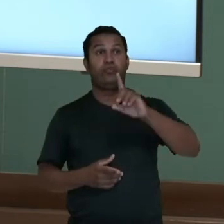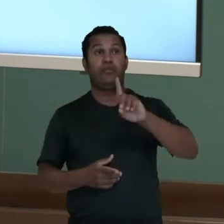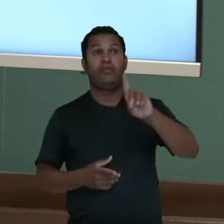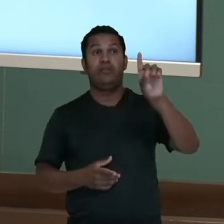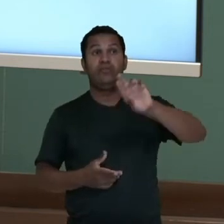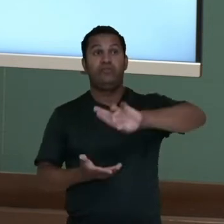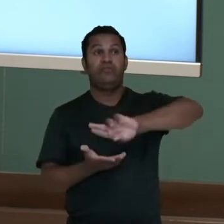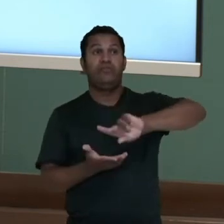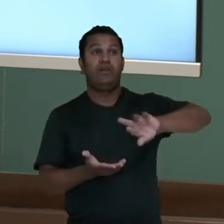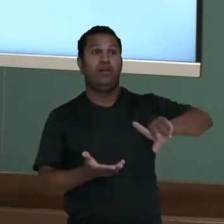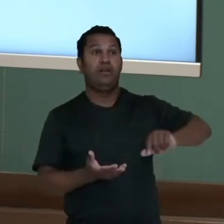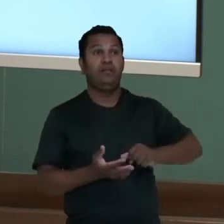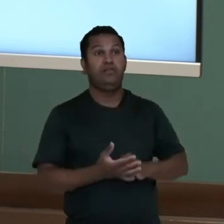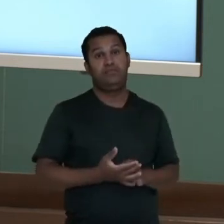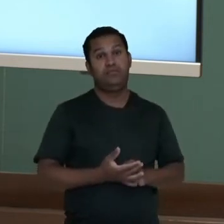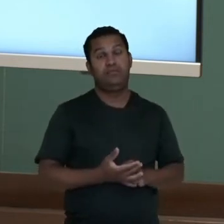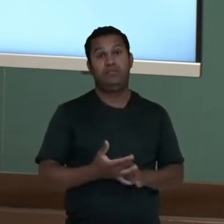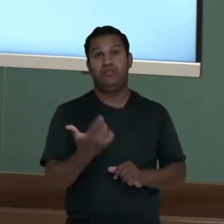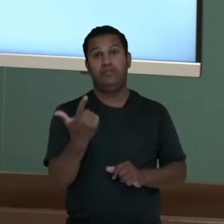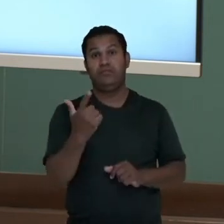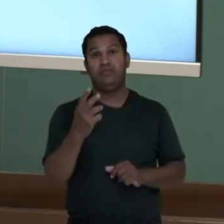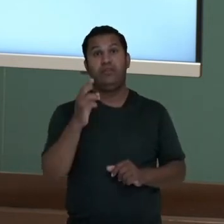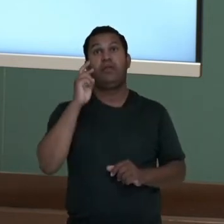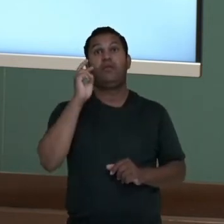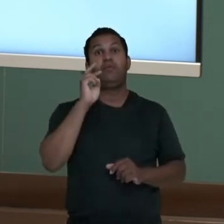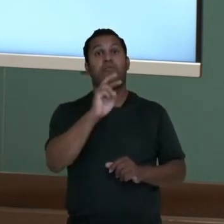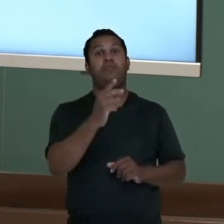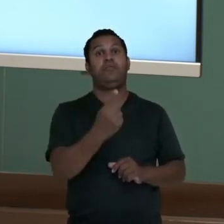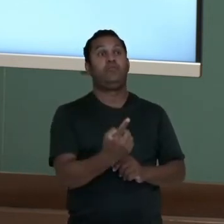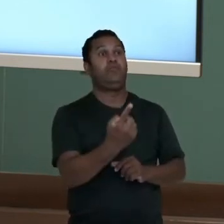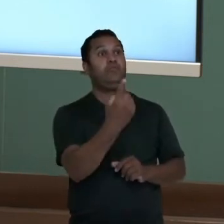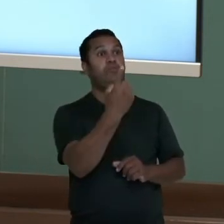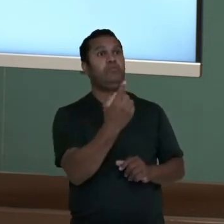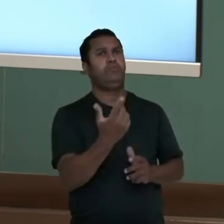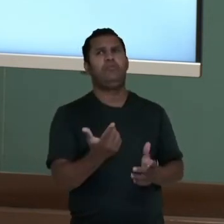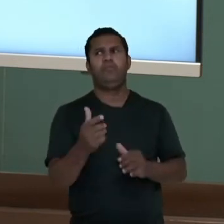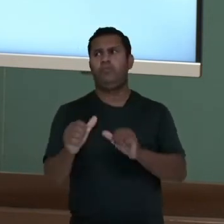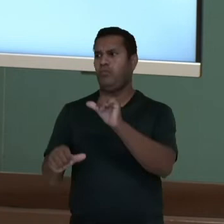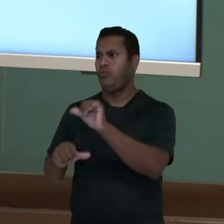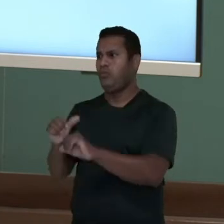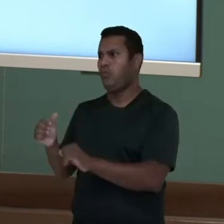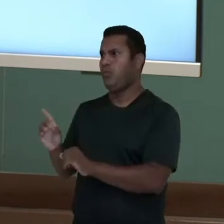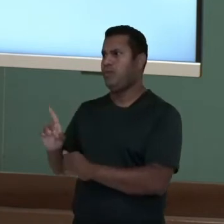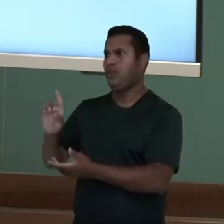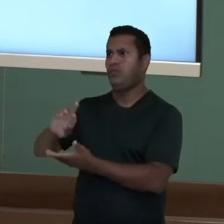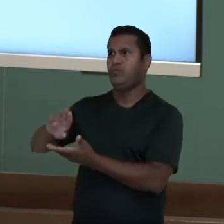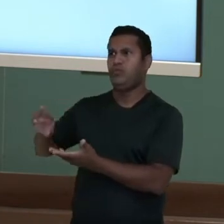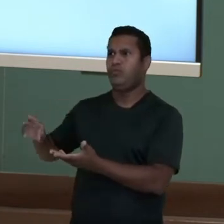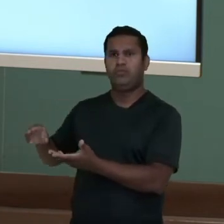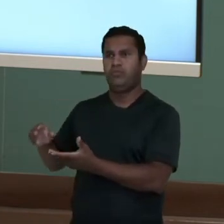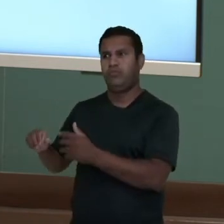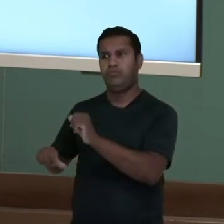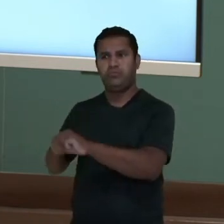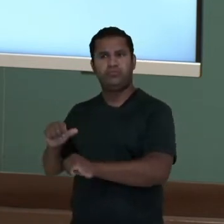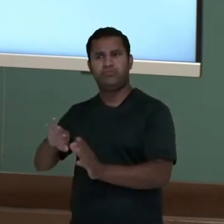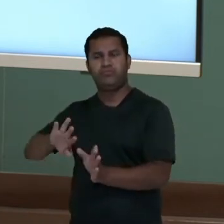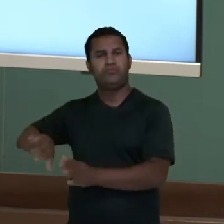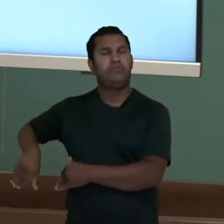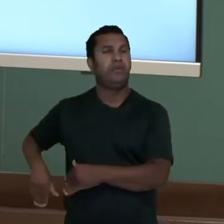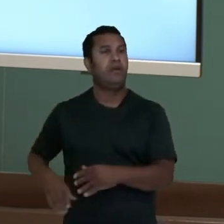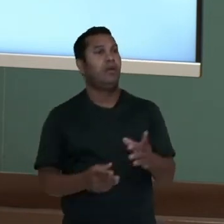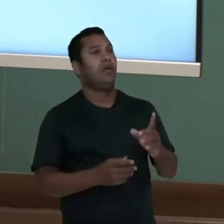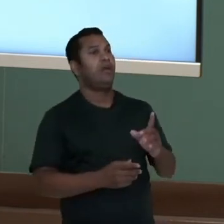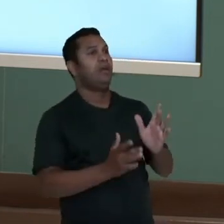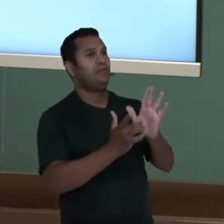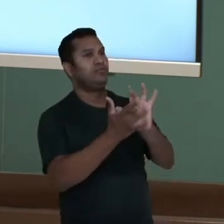passam obrigatoriamente a ter que seguir o culto cristão católico, Aqui também um outro